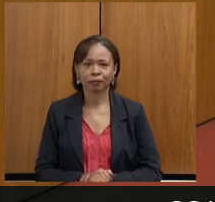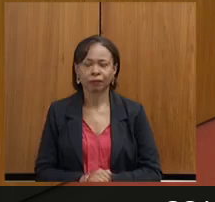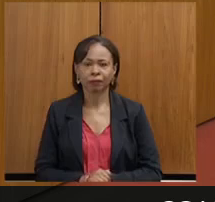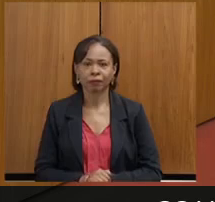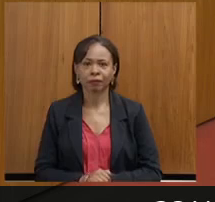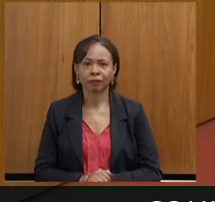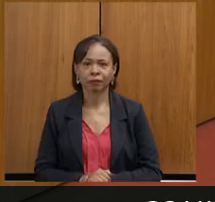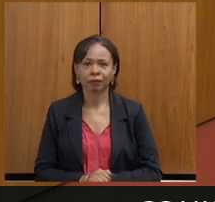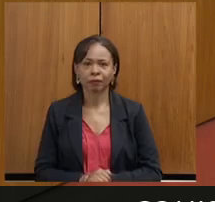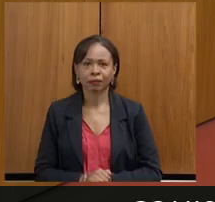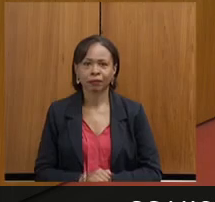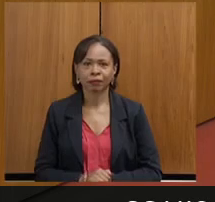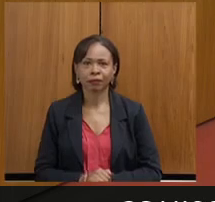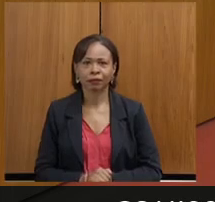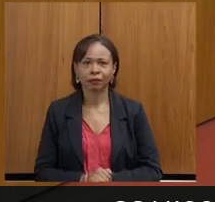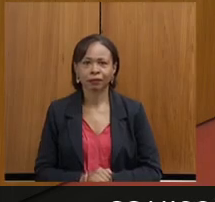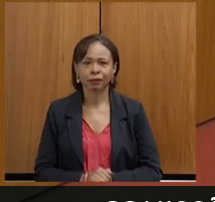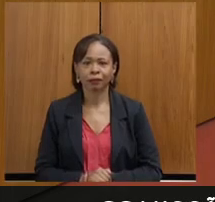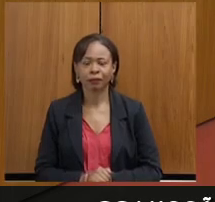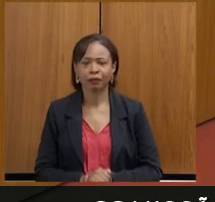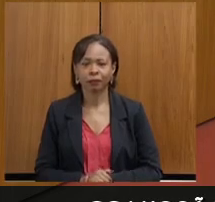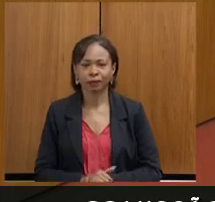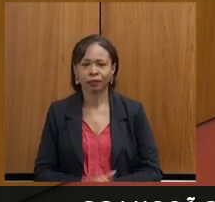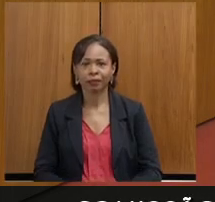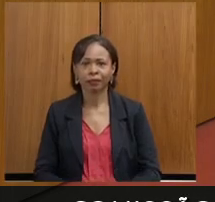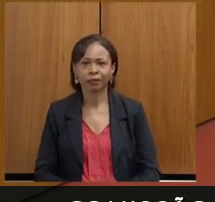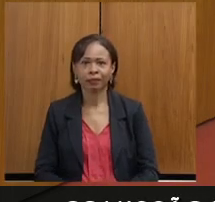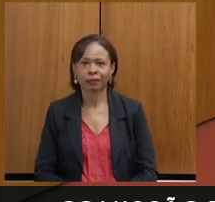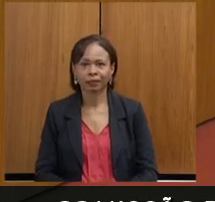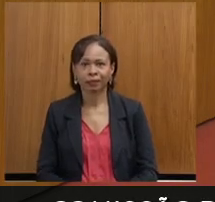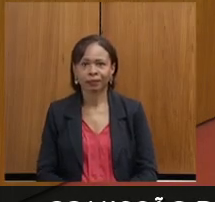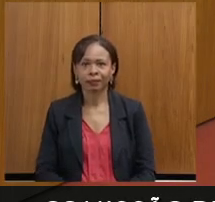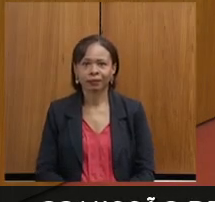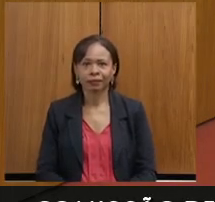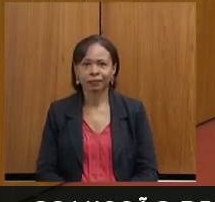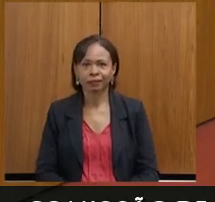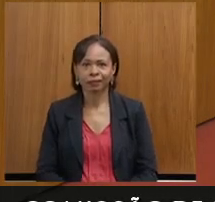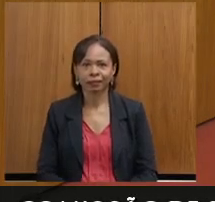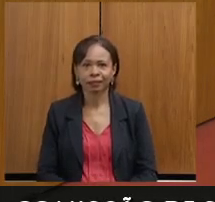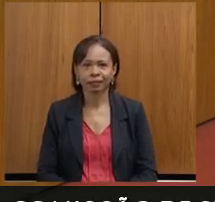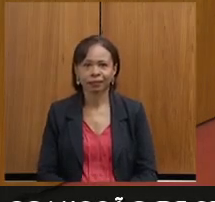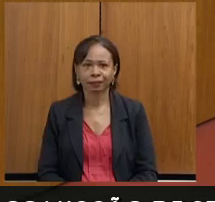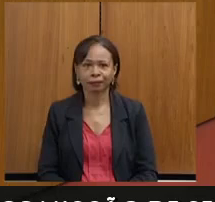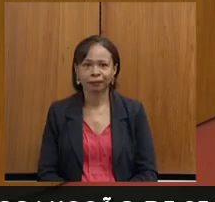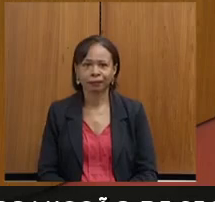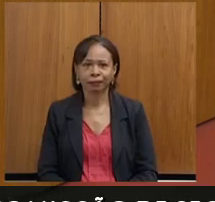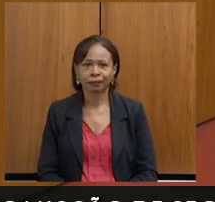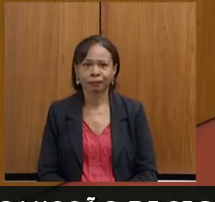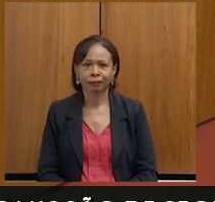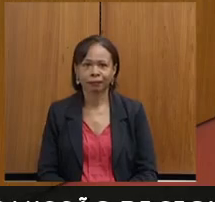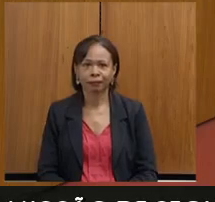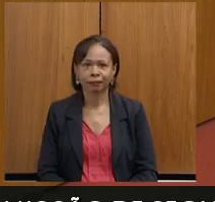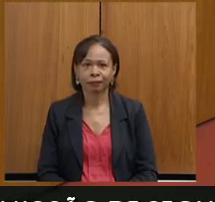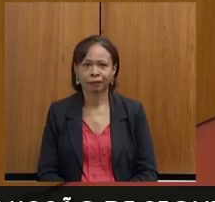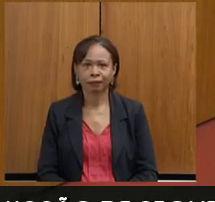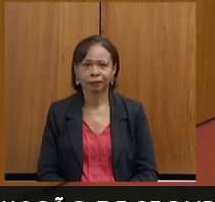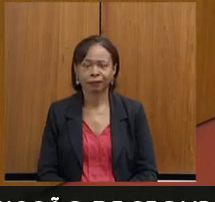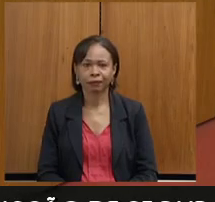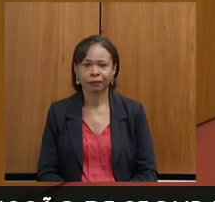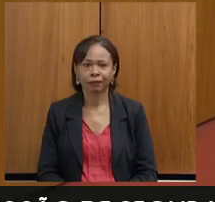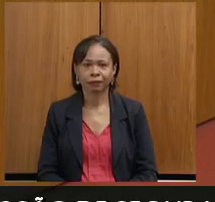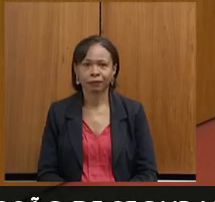Eu acho que eu vou dar pernada do jogo o Canadá dos homens daquele laço a